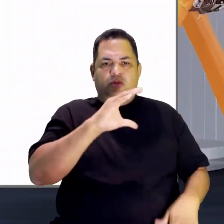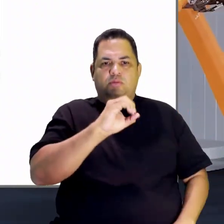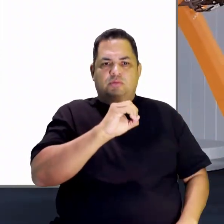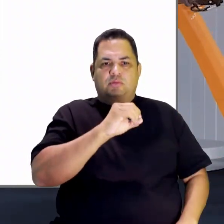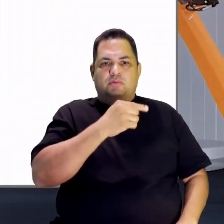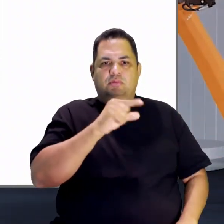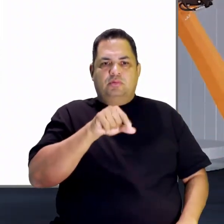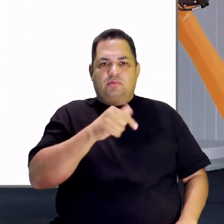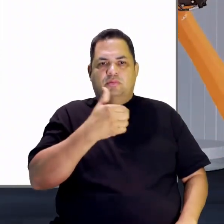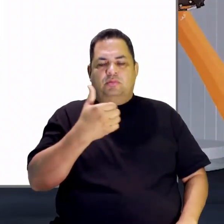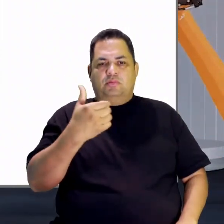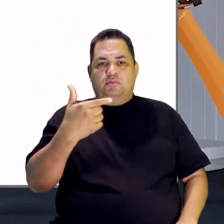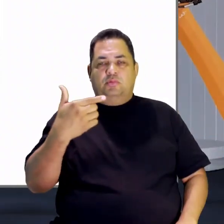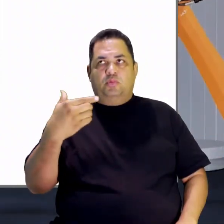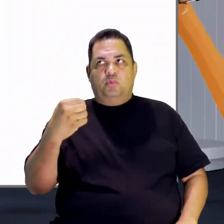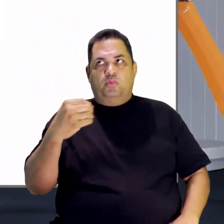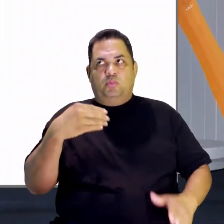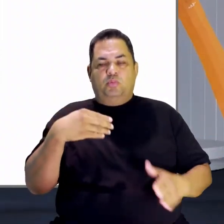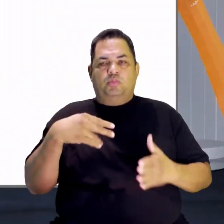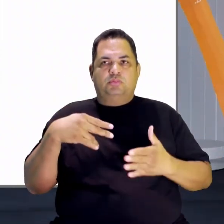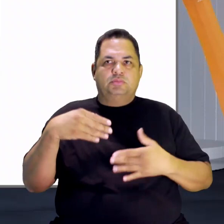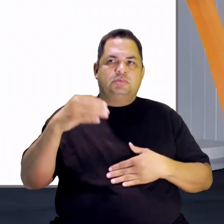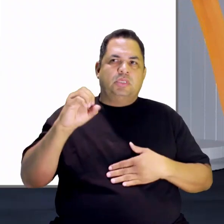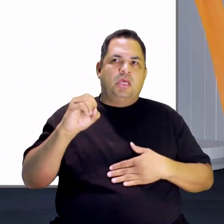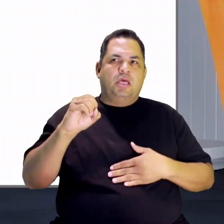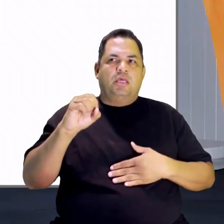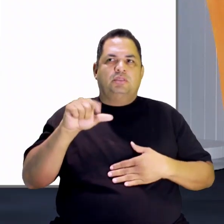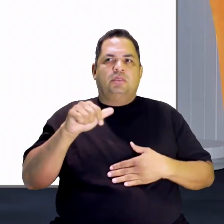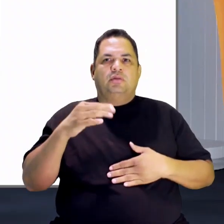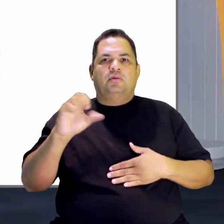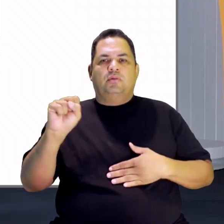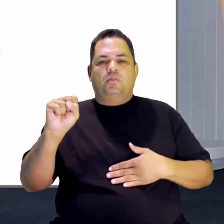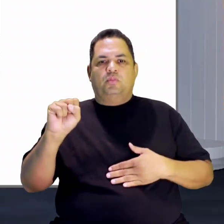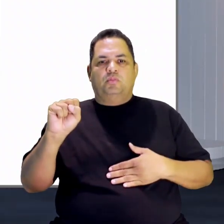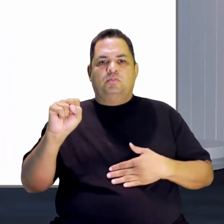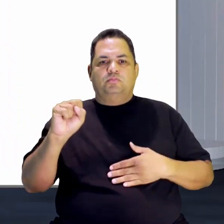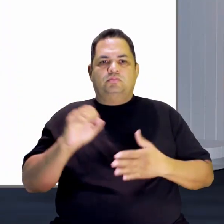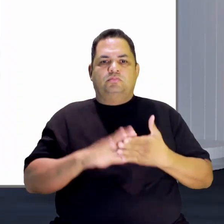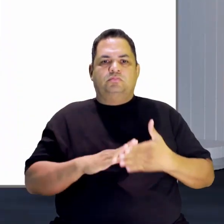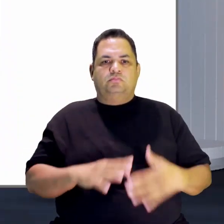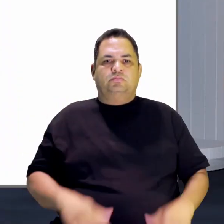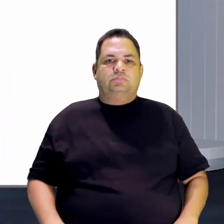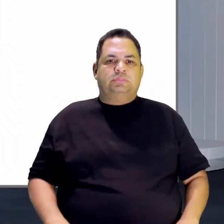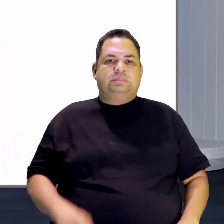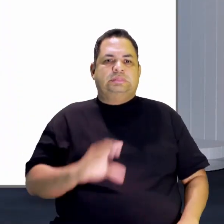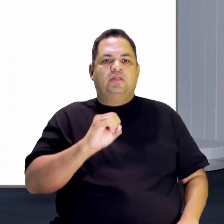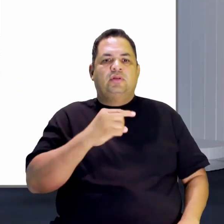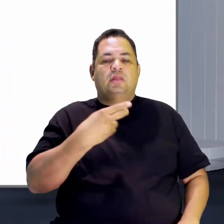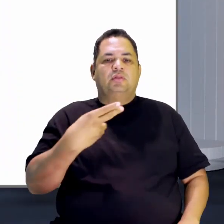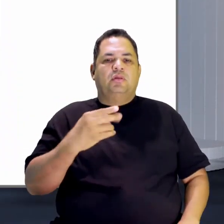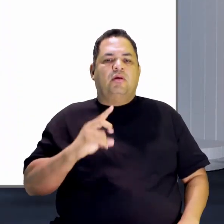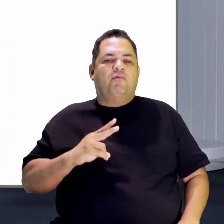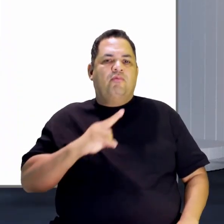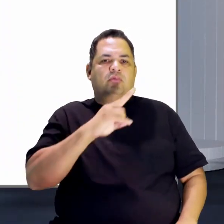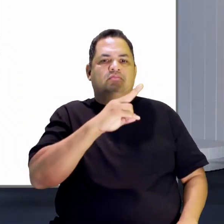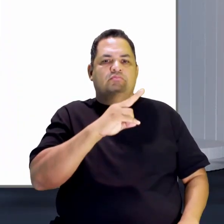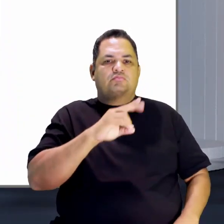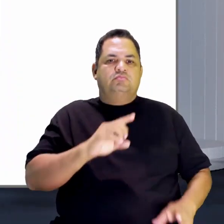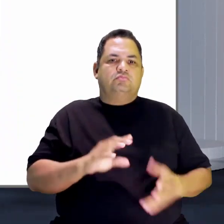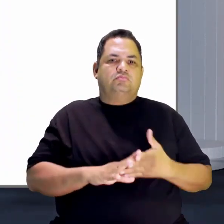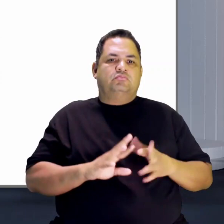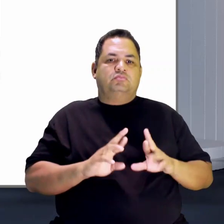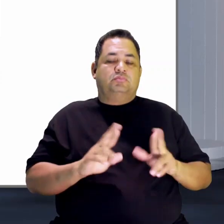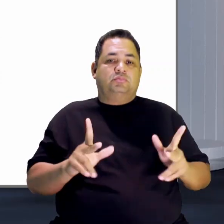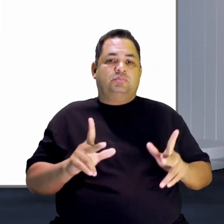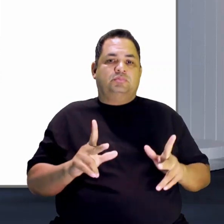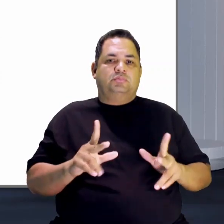para 0,8. A 0,8 tem um atrito muito mais forte, uma resistência ao movimento, do que 0,2.